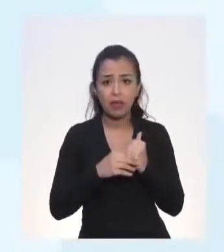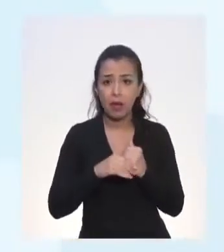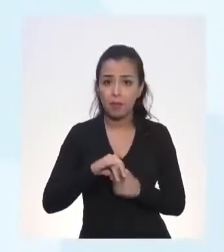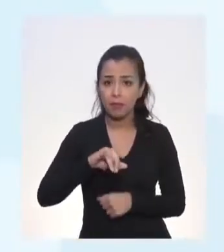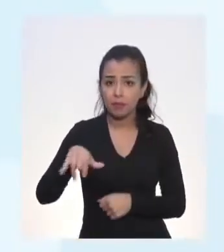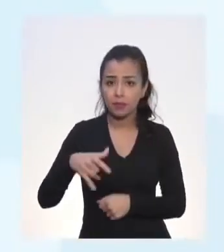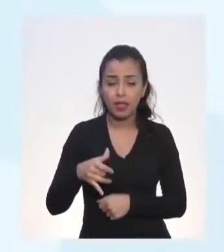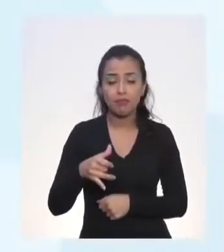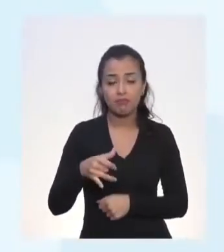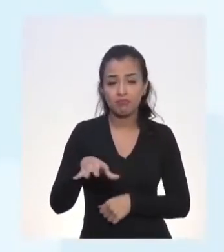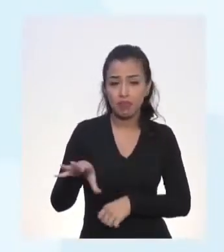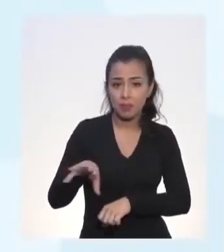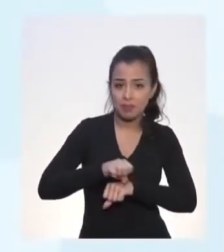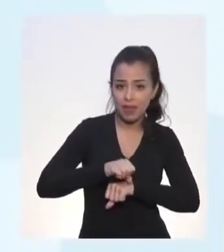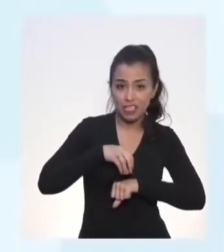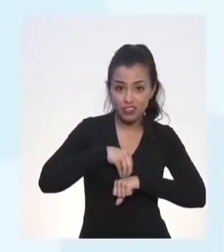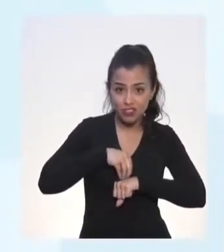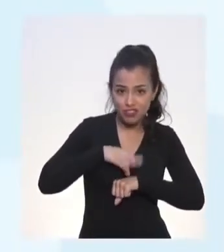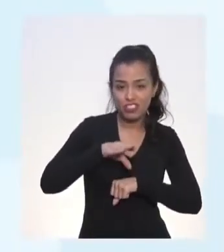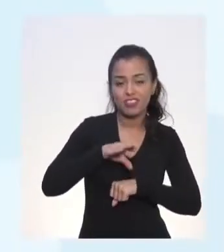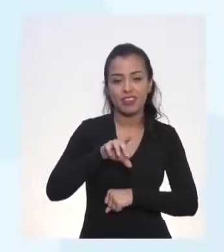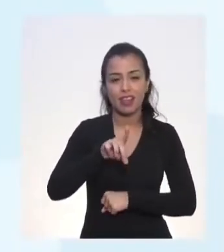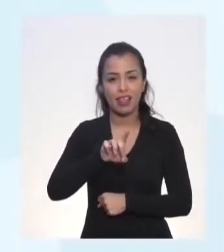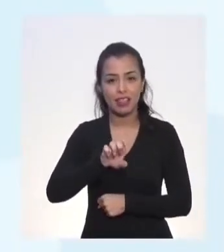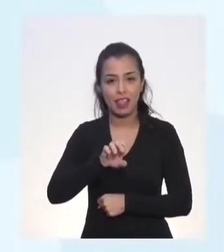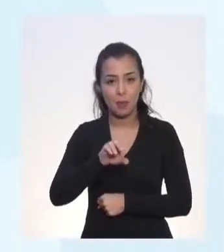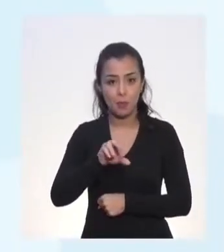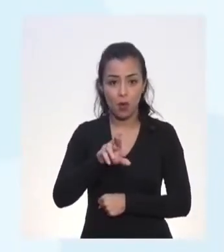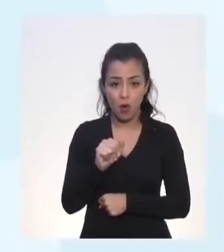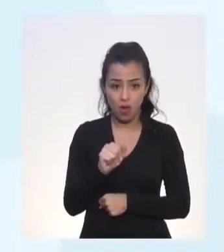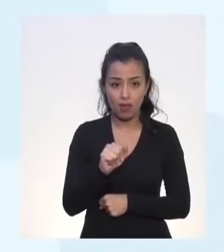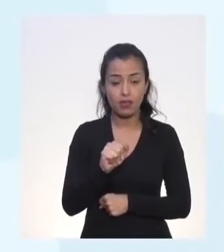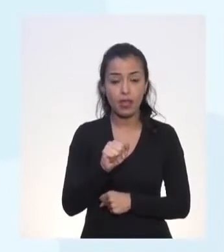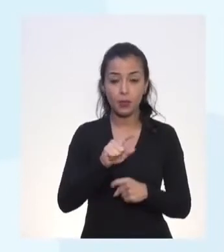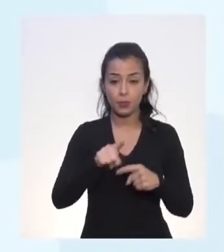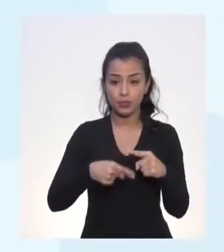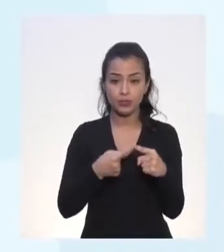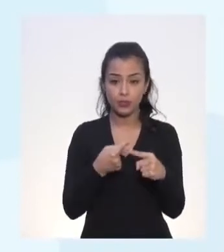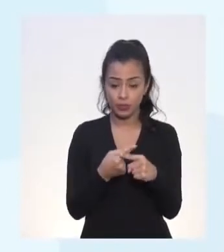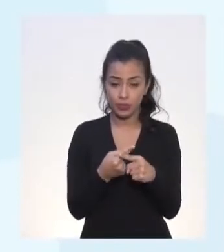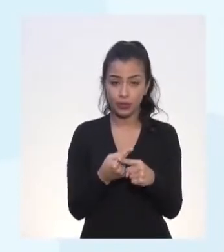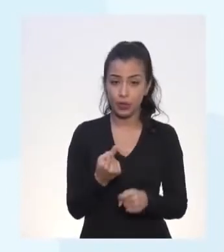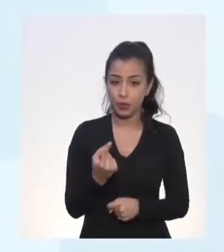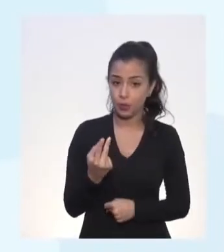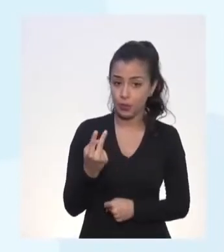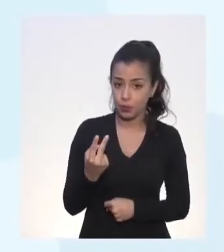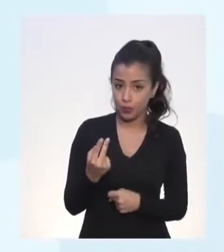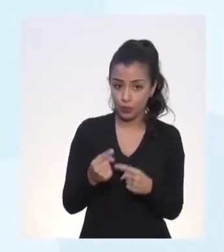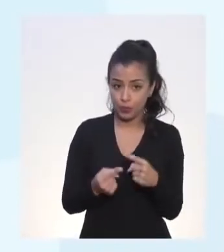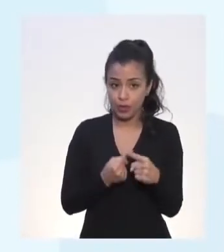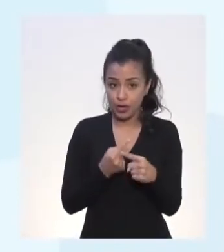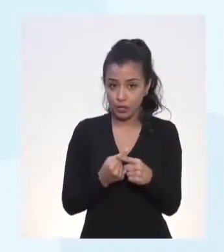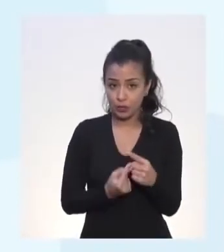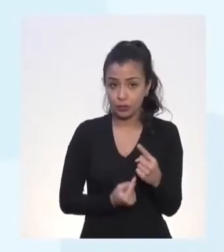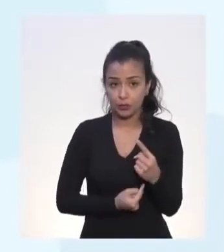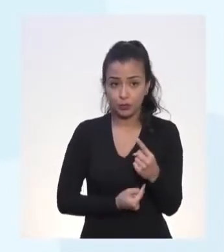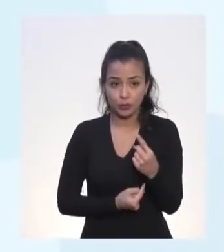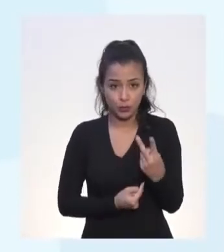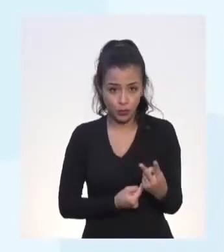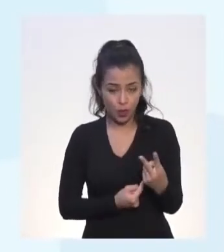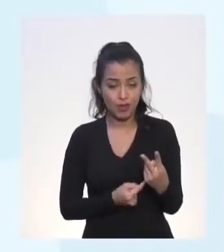Débora mesmo, né? Multiplicamos isso aí, ó, por 2 e multiplicamos por 2, portanto, temos aí 14 sobre